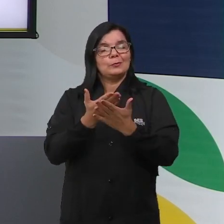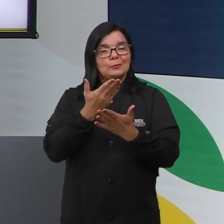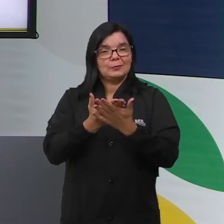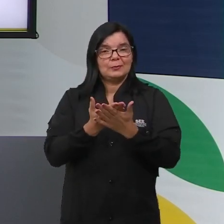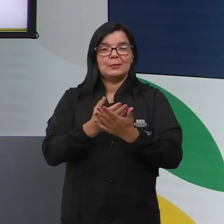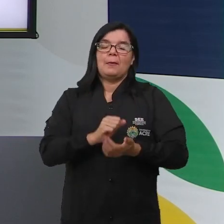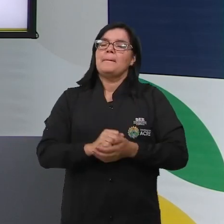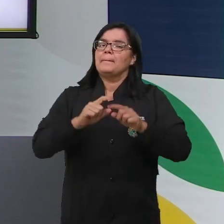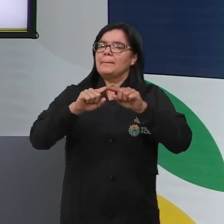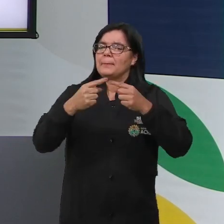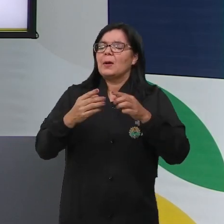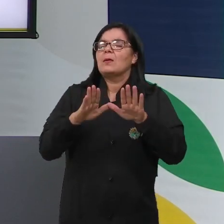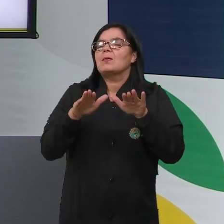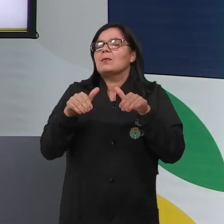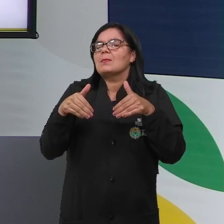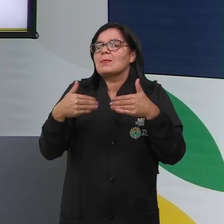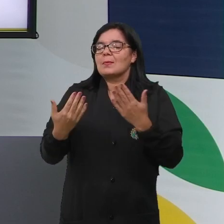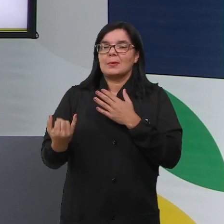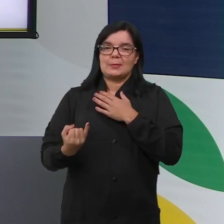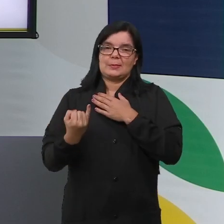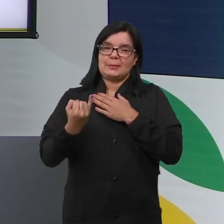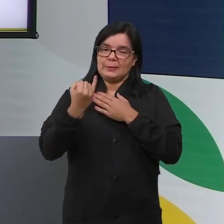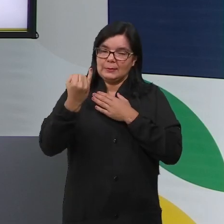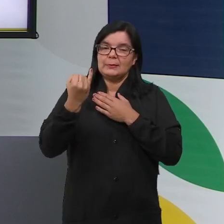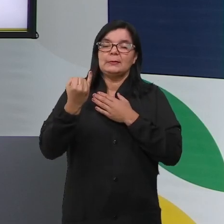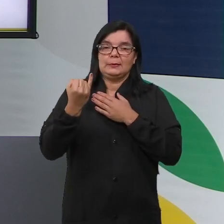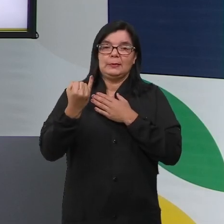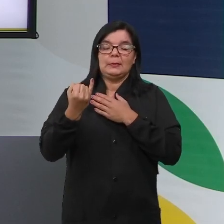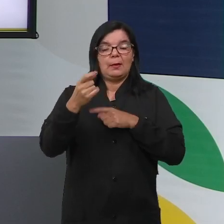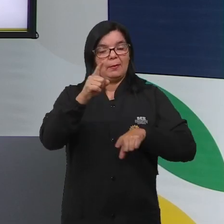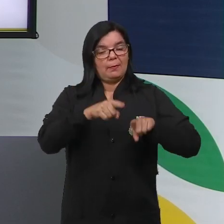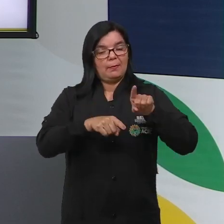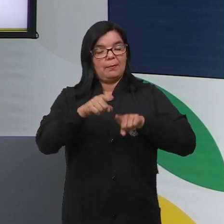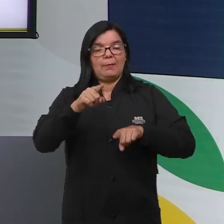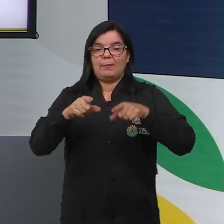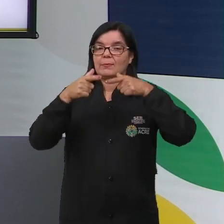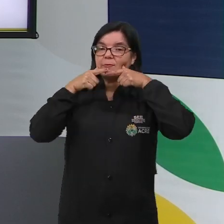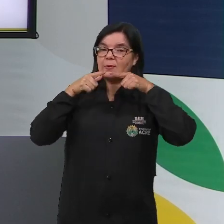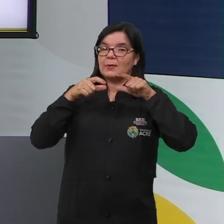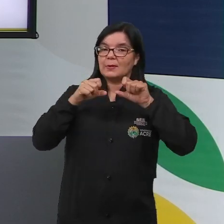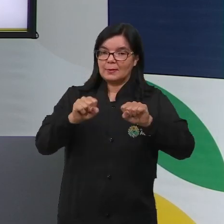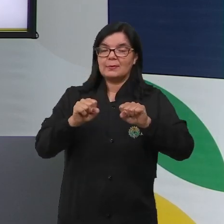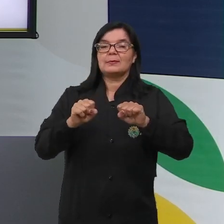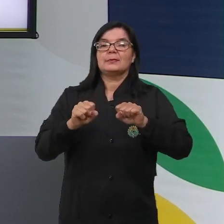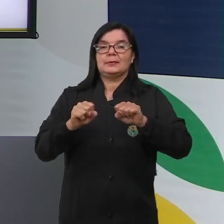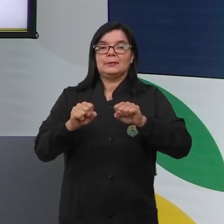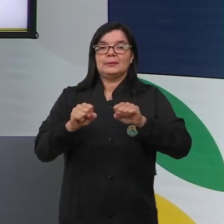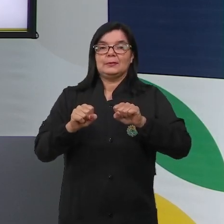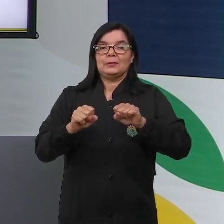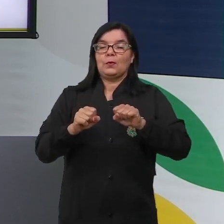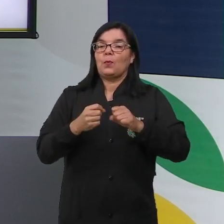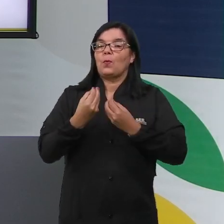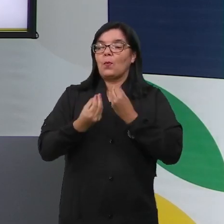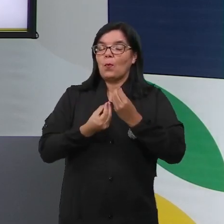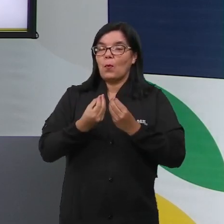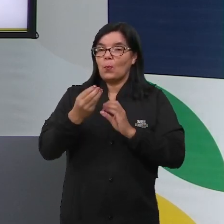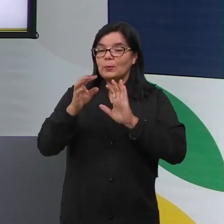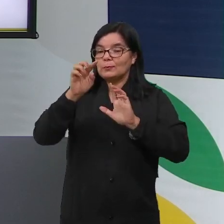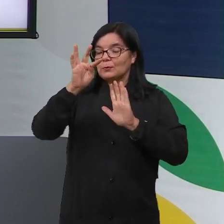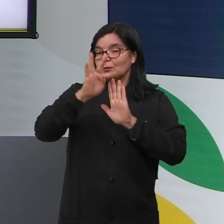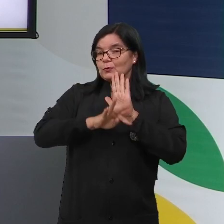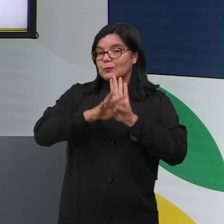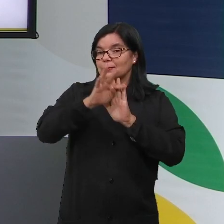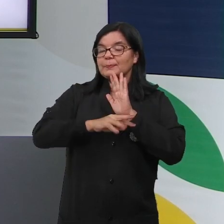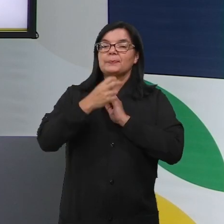linguística. Mas qual a importância da variedade linguística aqui para a produção de um